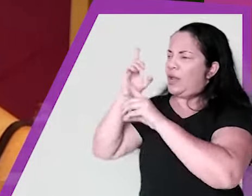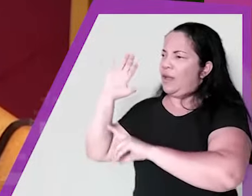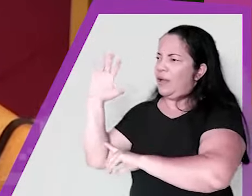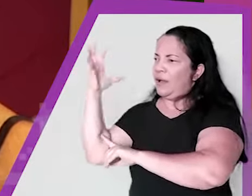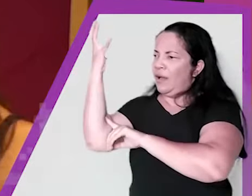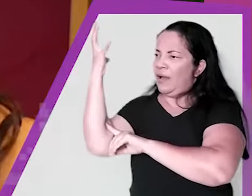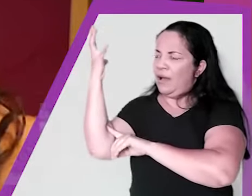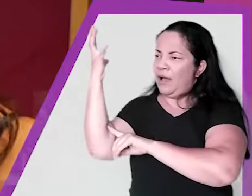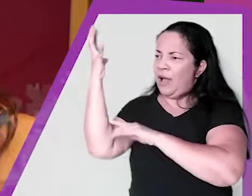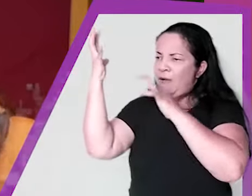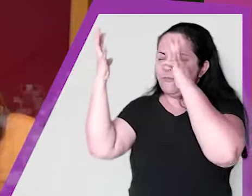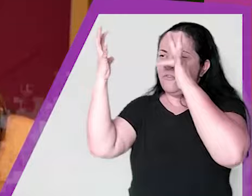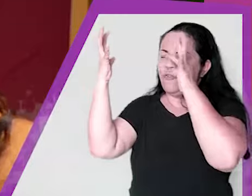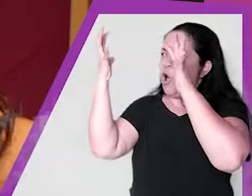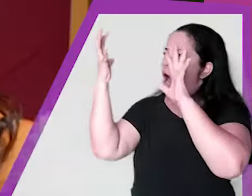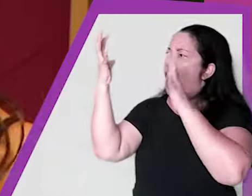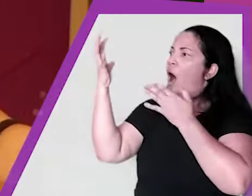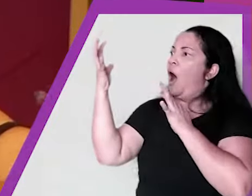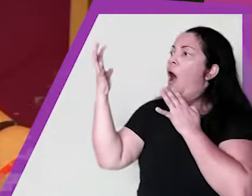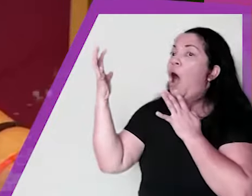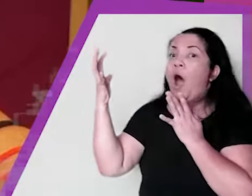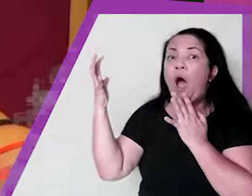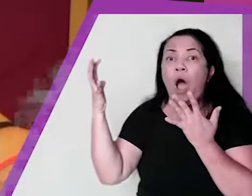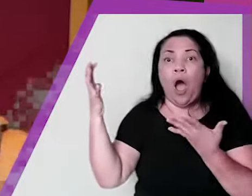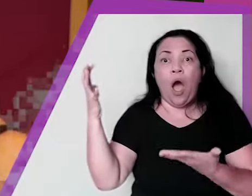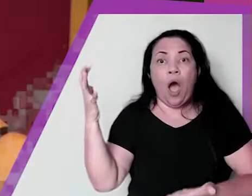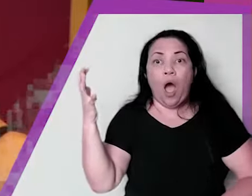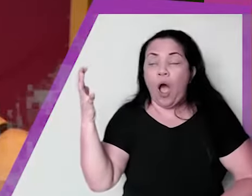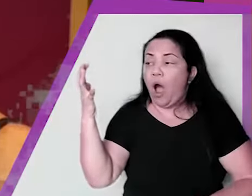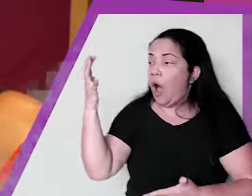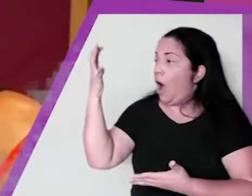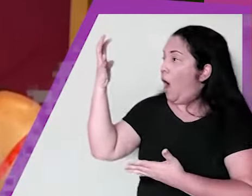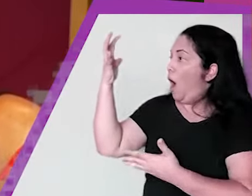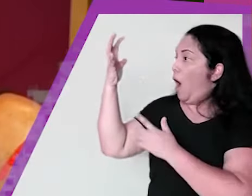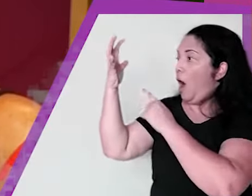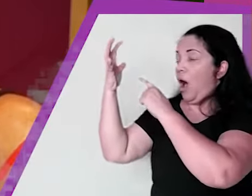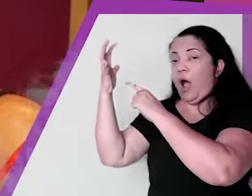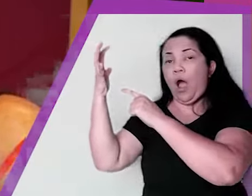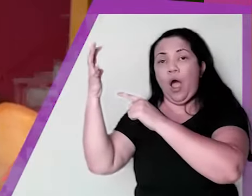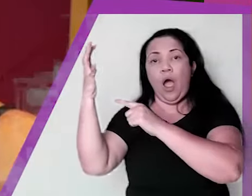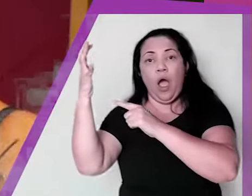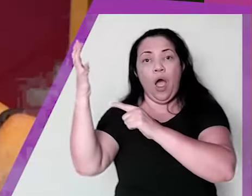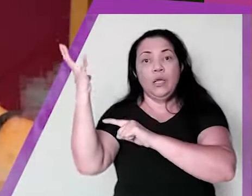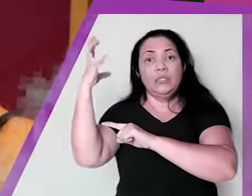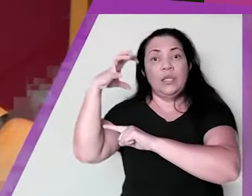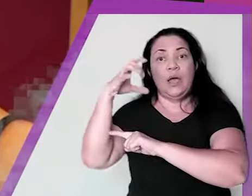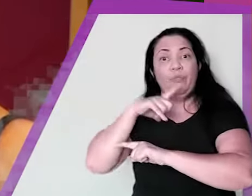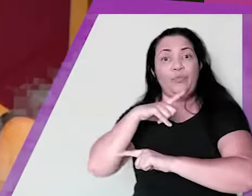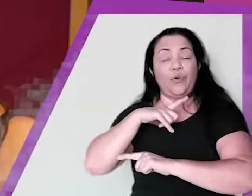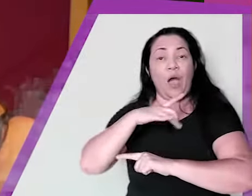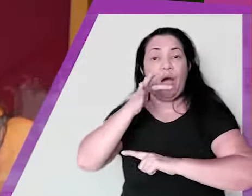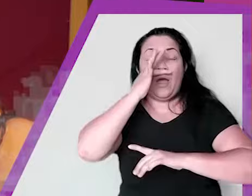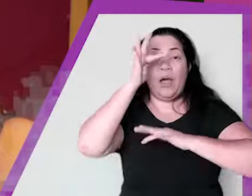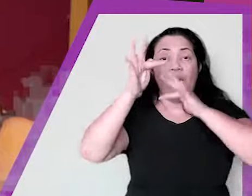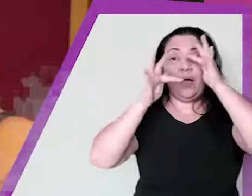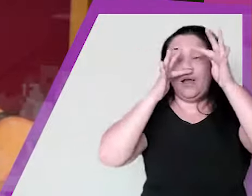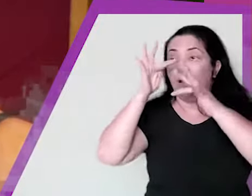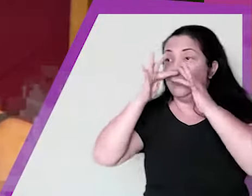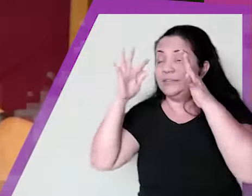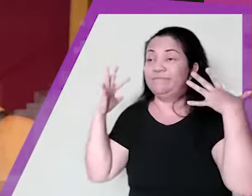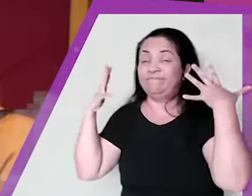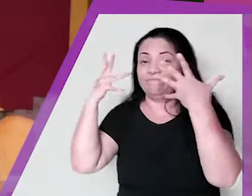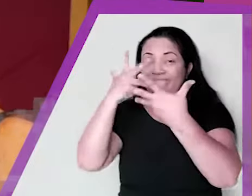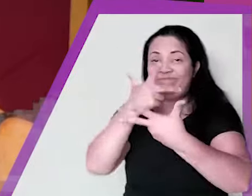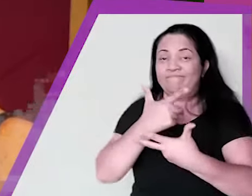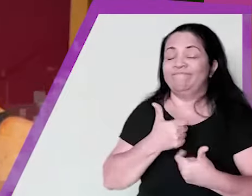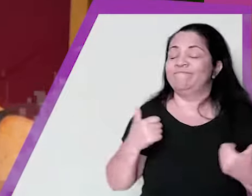tinha visto. Então, uma vez eu vi essa palicúria totalmente florida. Isso, para mim, marcou profundamente. Essa coisa de que o